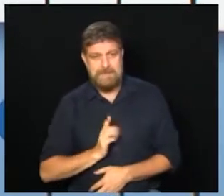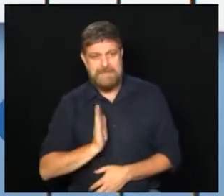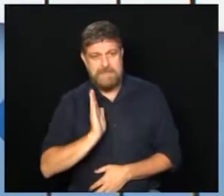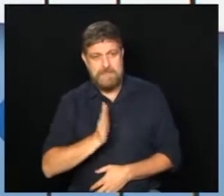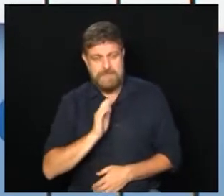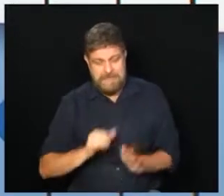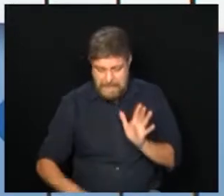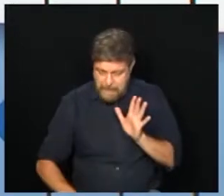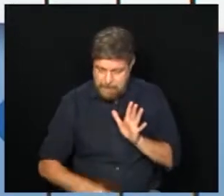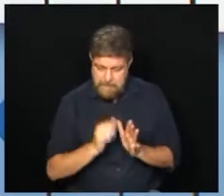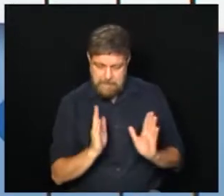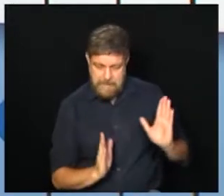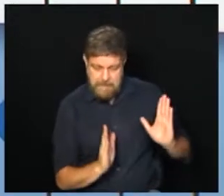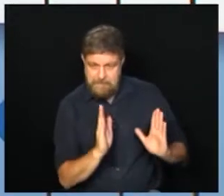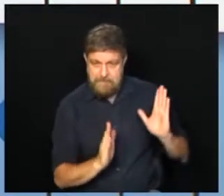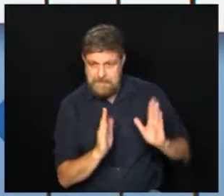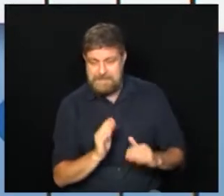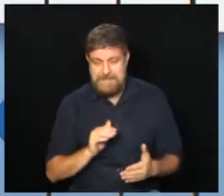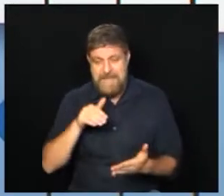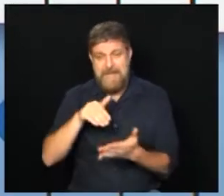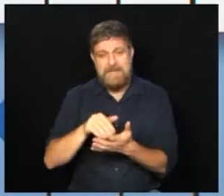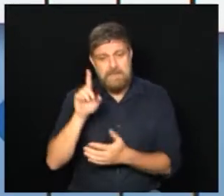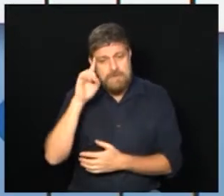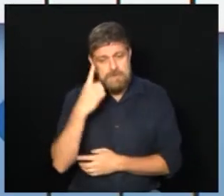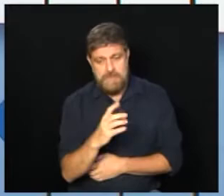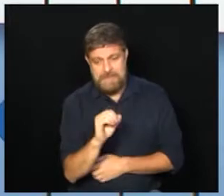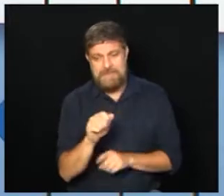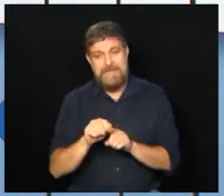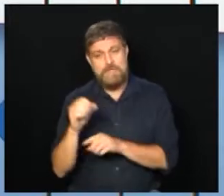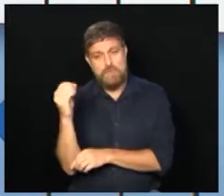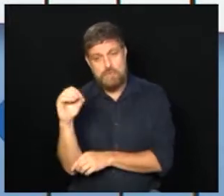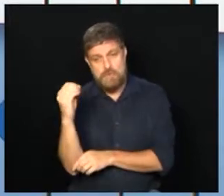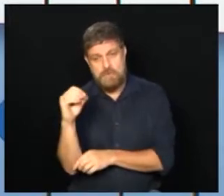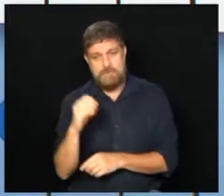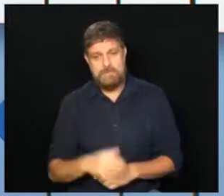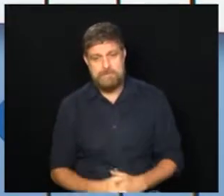nessa primeira fase, que vai até o dia 10 de outubro.